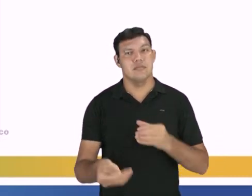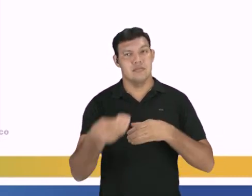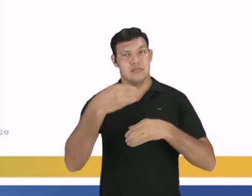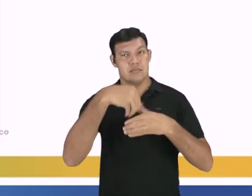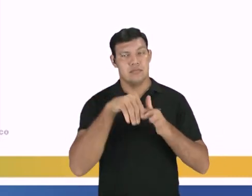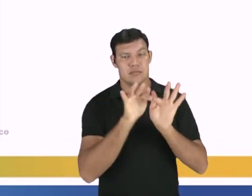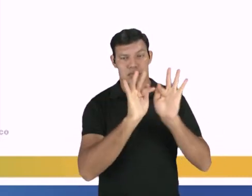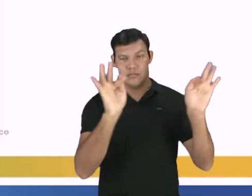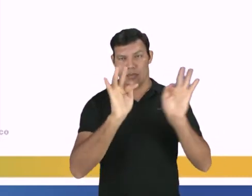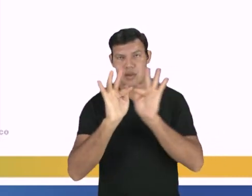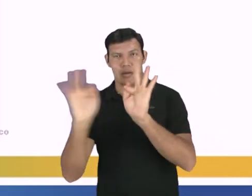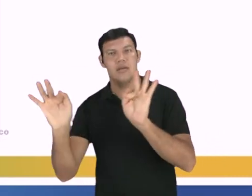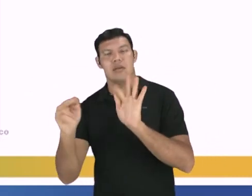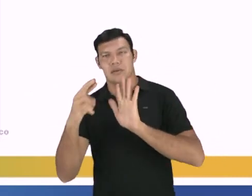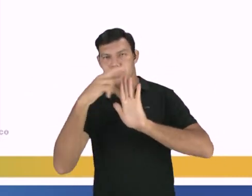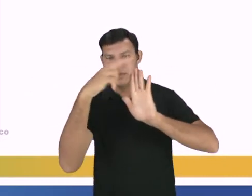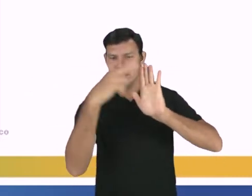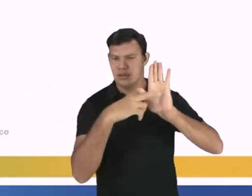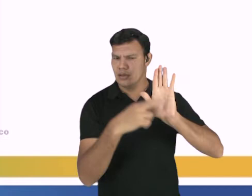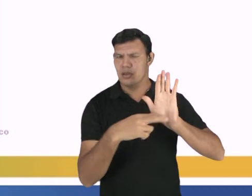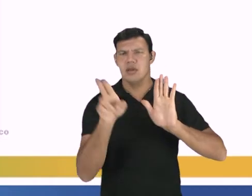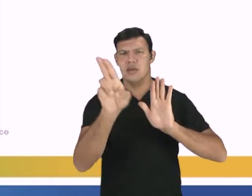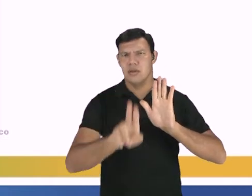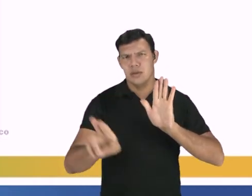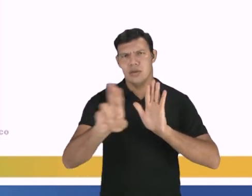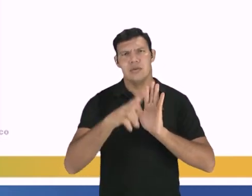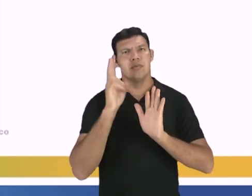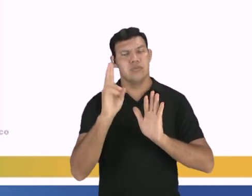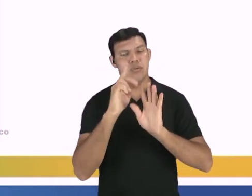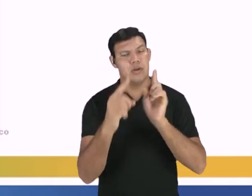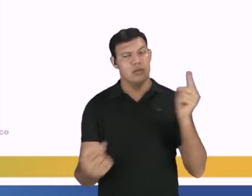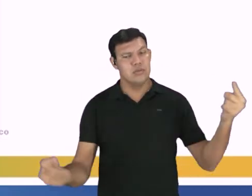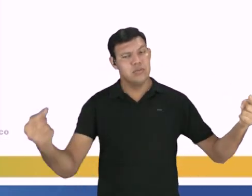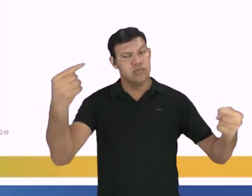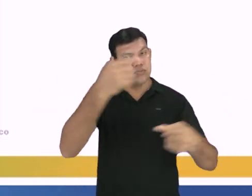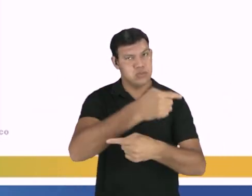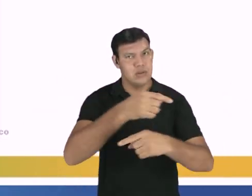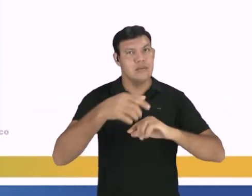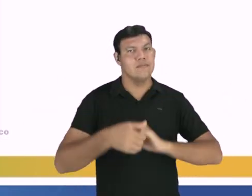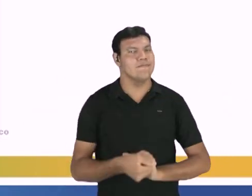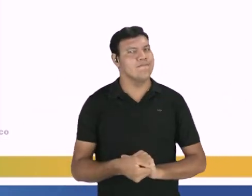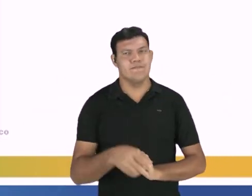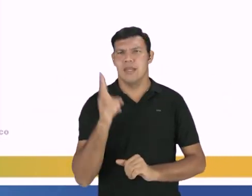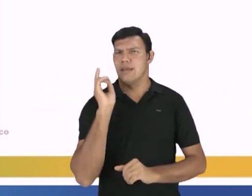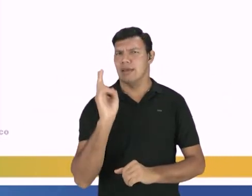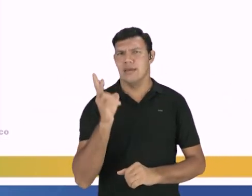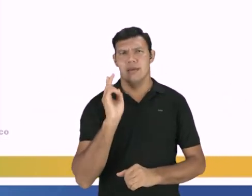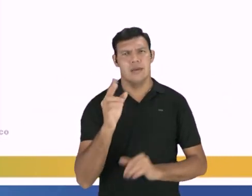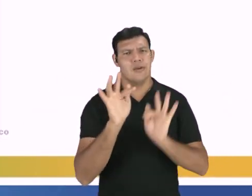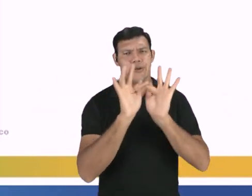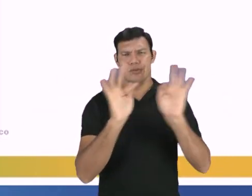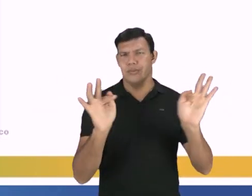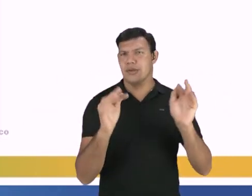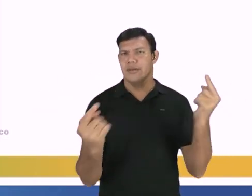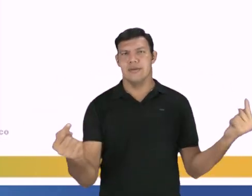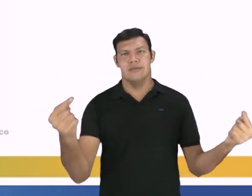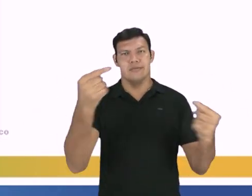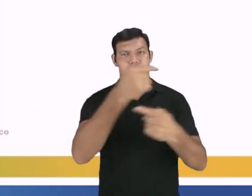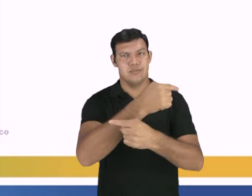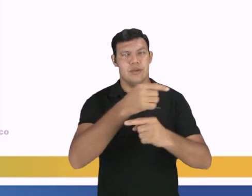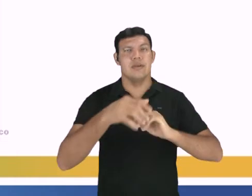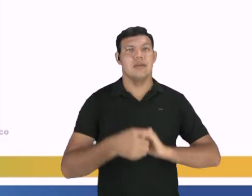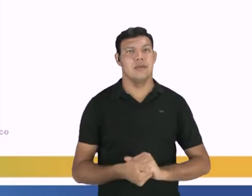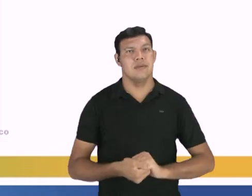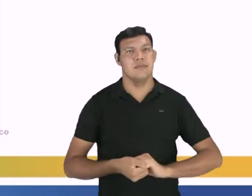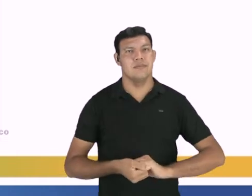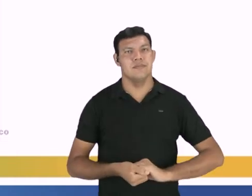das condicionais, essa regra serve para todas, eu posso inverter as orações e falar a mesma frase ao contrário. I